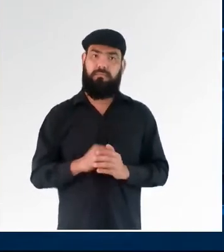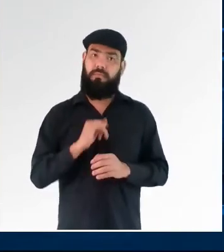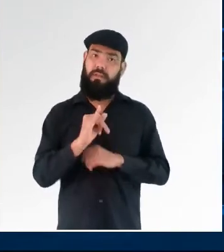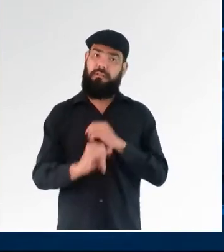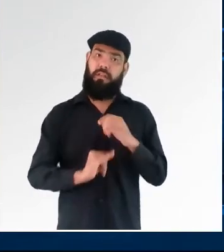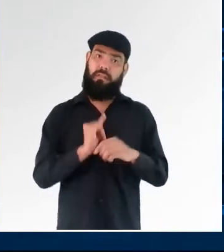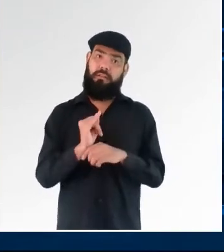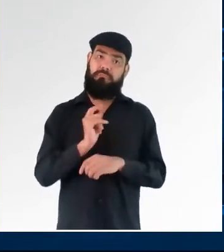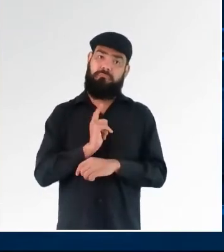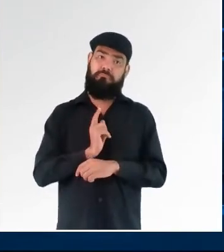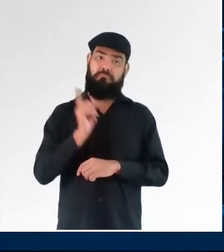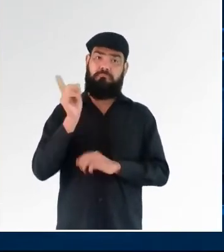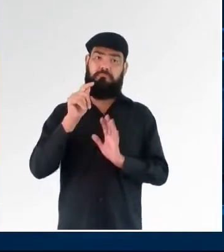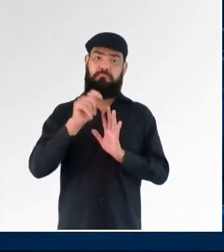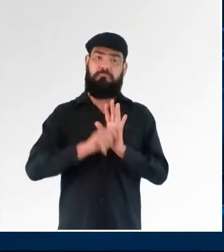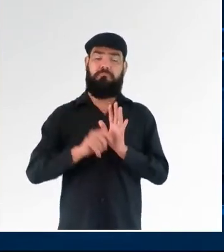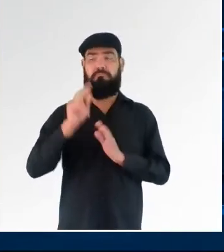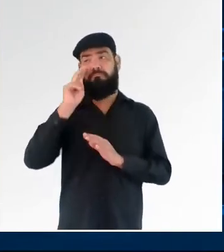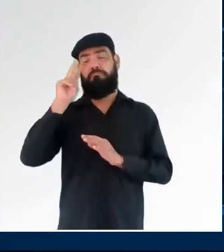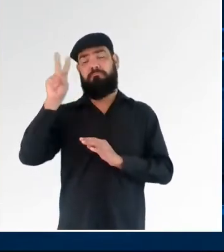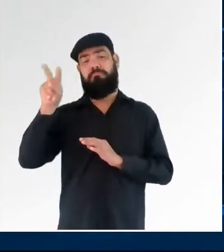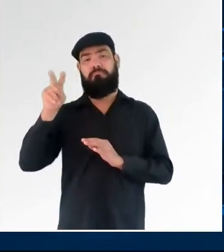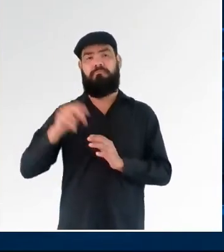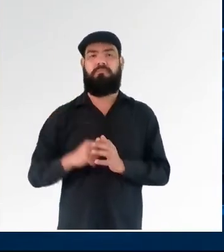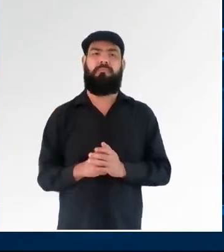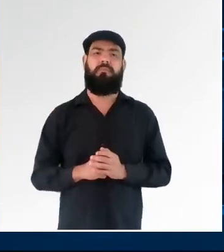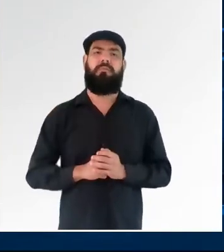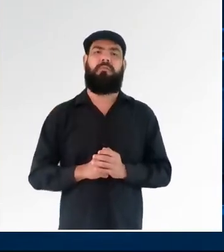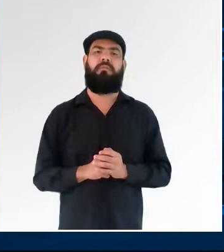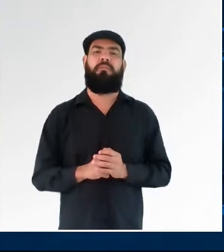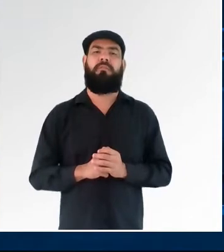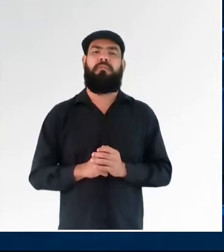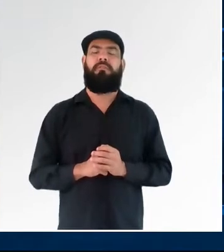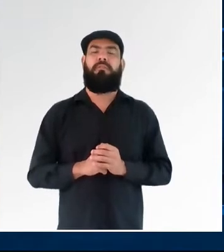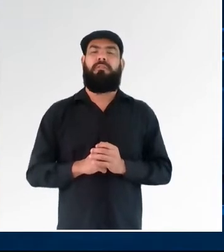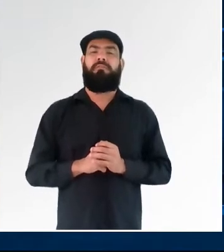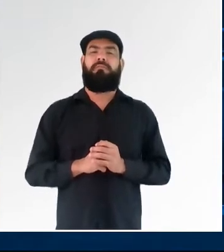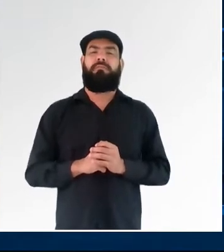aqui um texto da internet, que chama-se